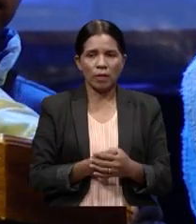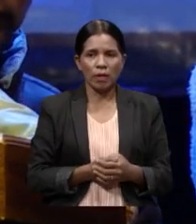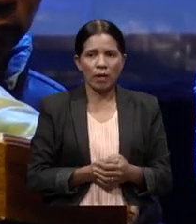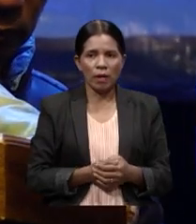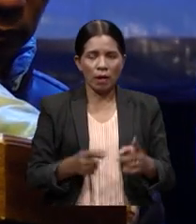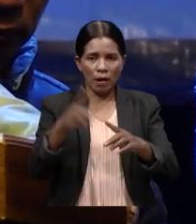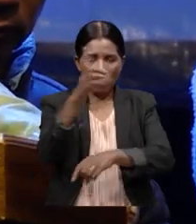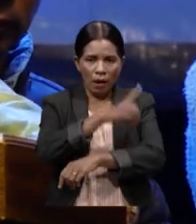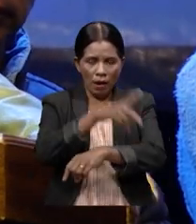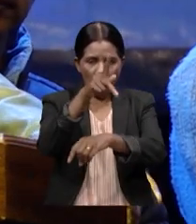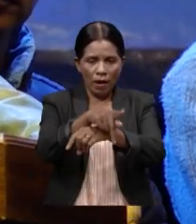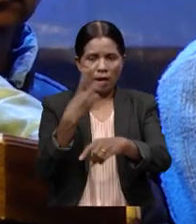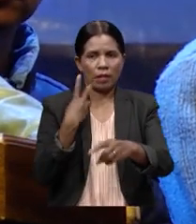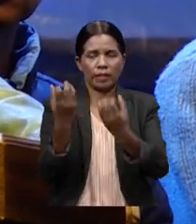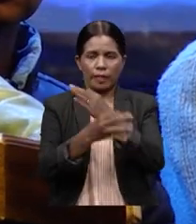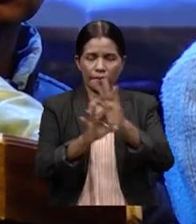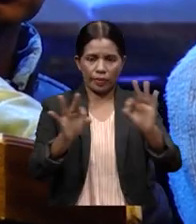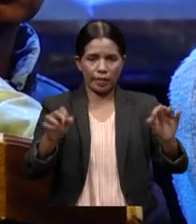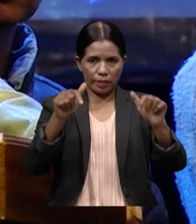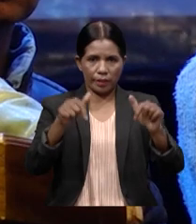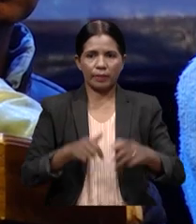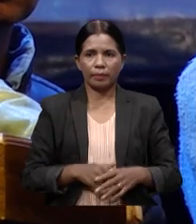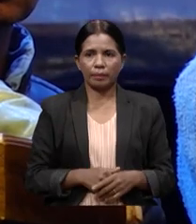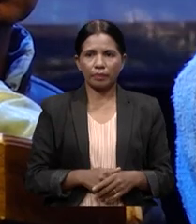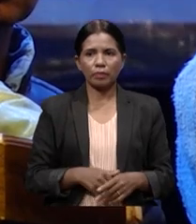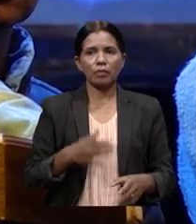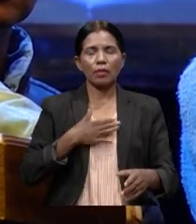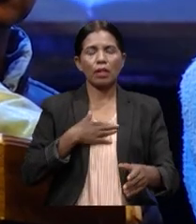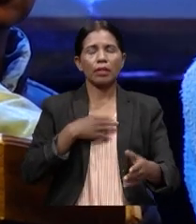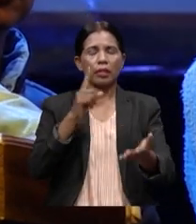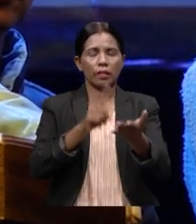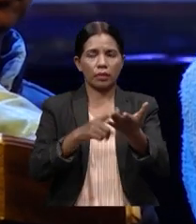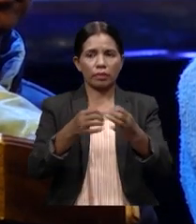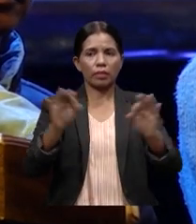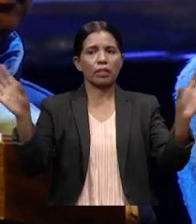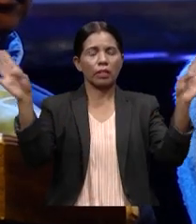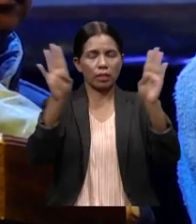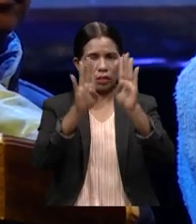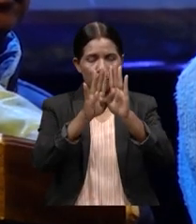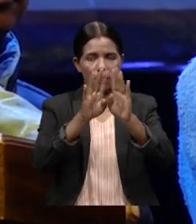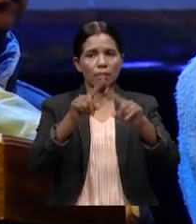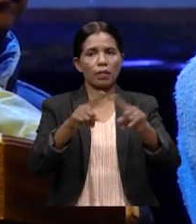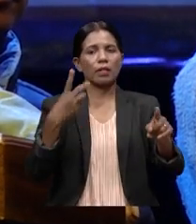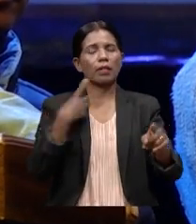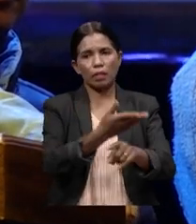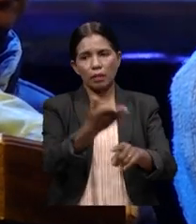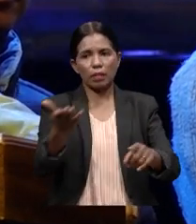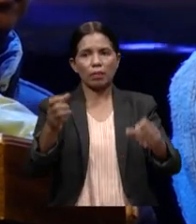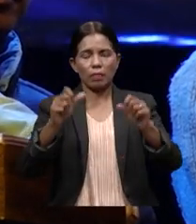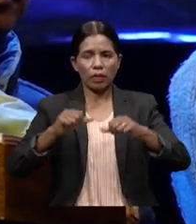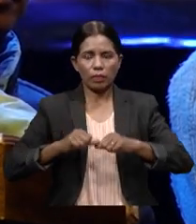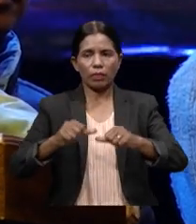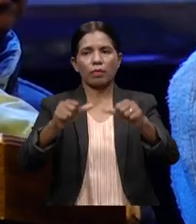o Ricala e Terramata e Anem, e há um discurso lutia, ataca formalmente, mas vê, e também se rebelde